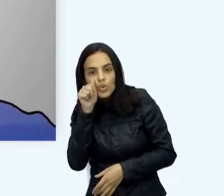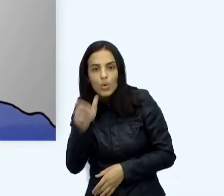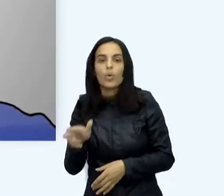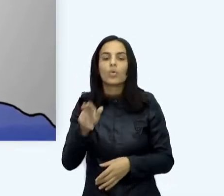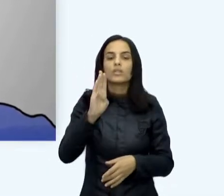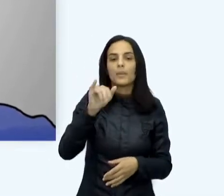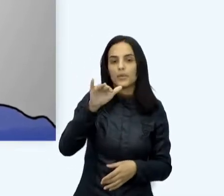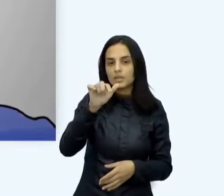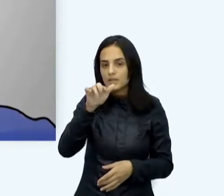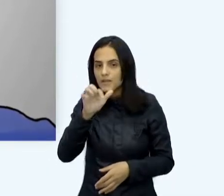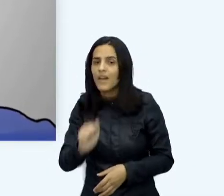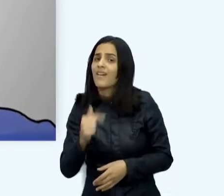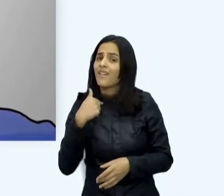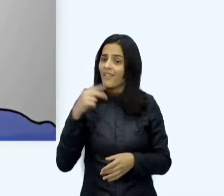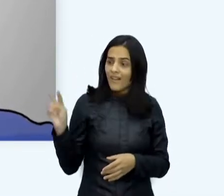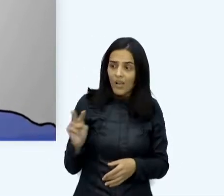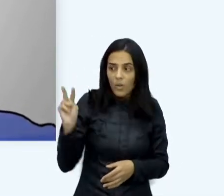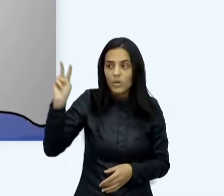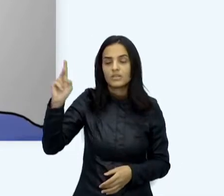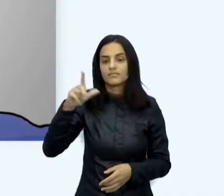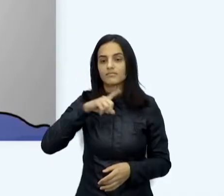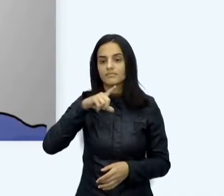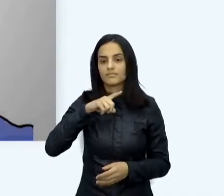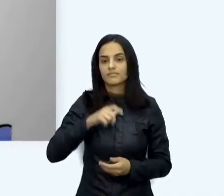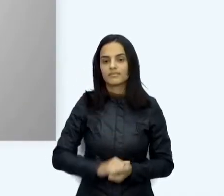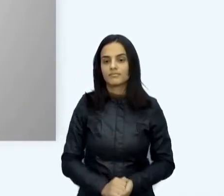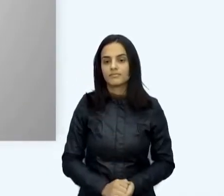são altamente valorizados.